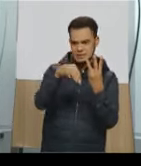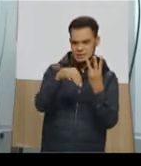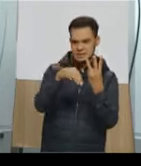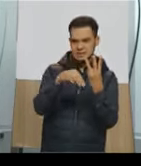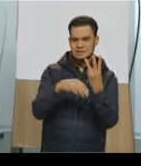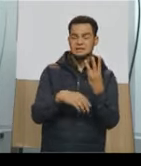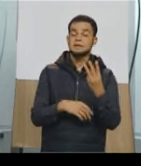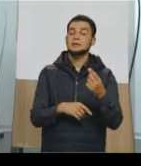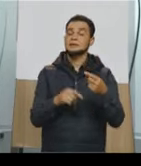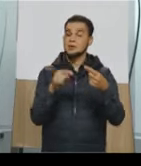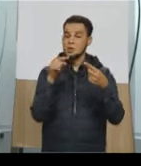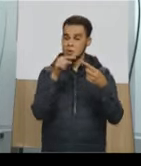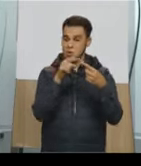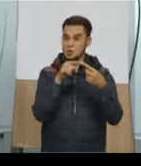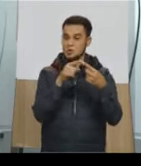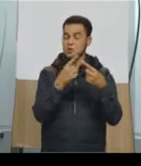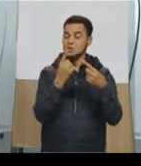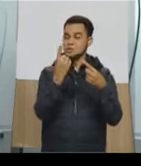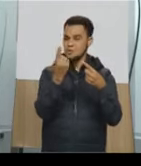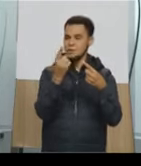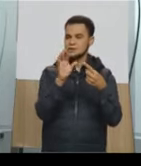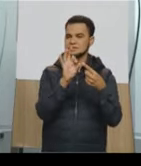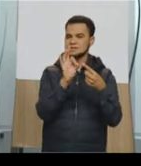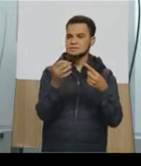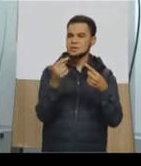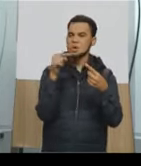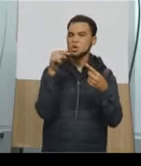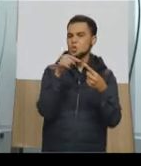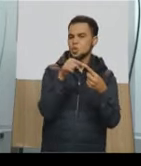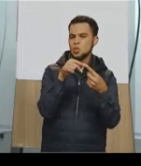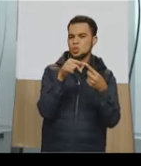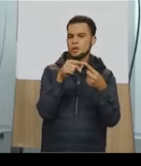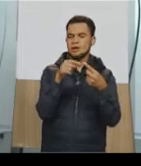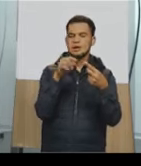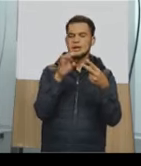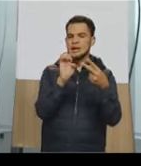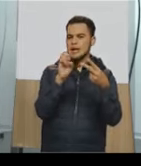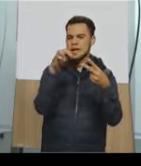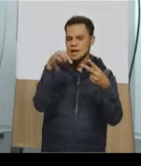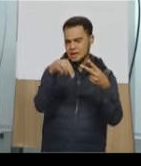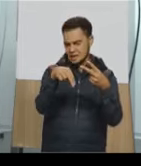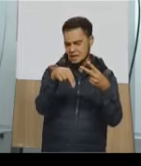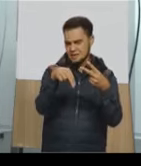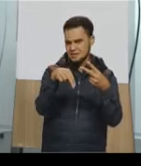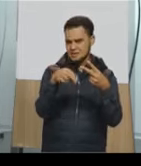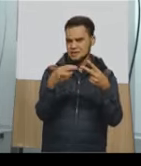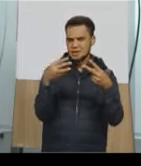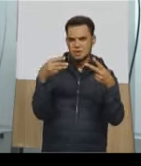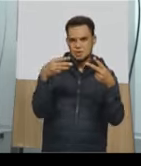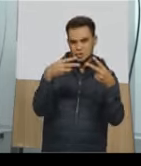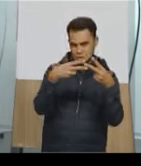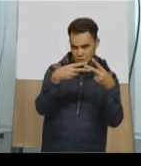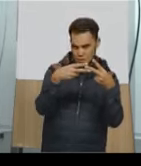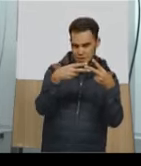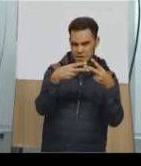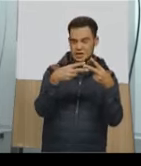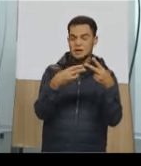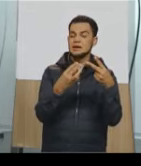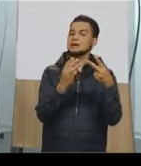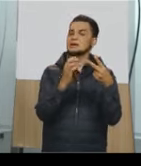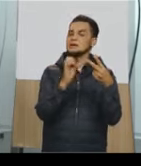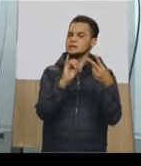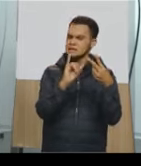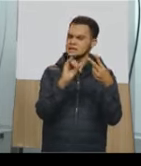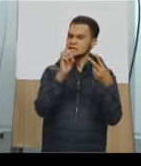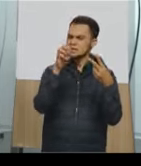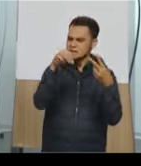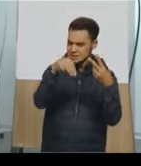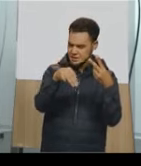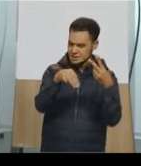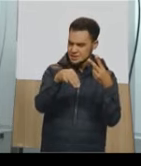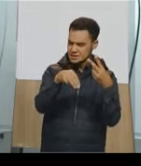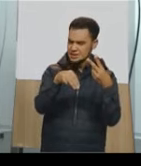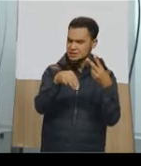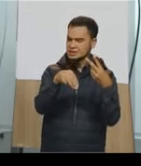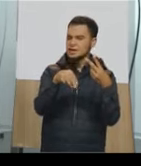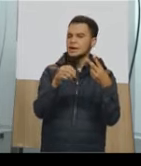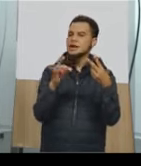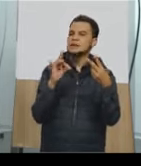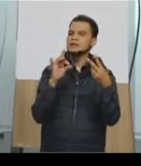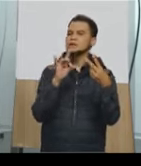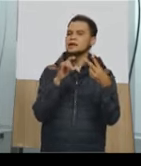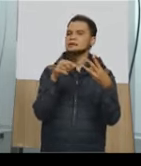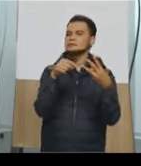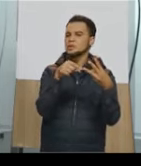an, ligação simples, em, ligação dupla, in, ligação tripla. ok? E isso vai funcionar para toda a